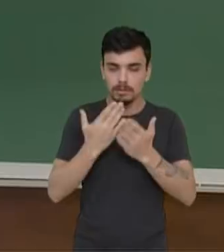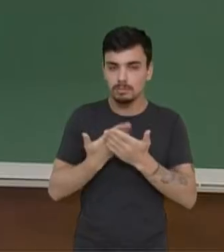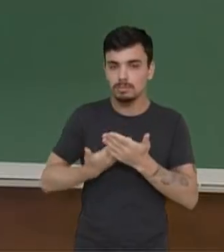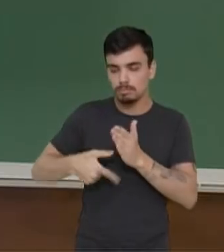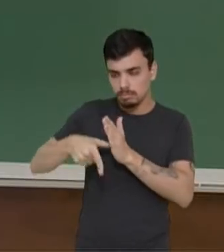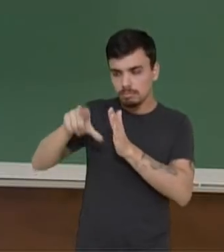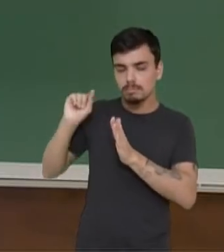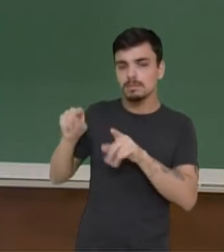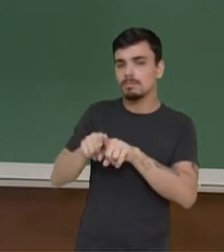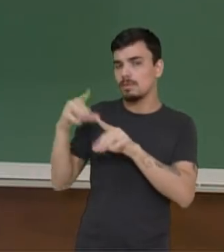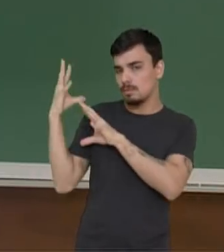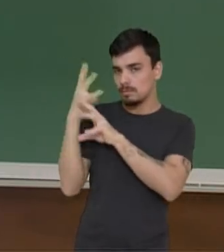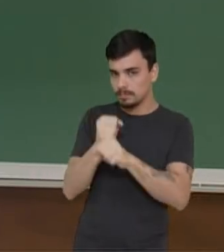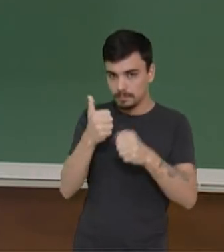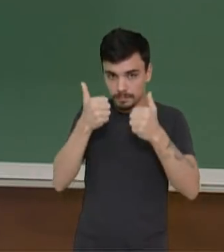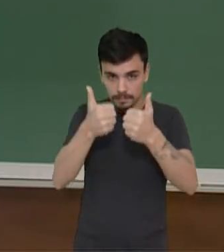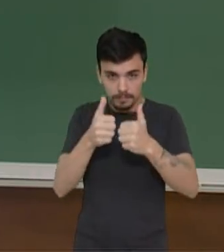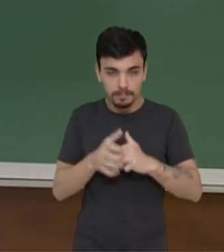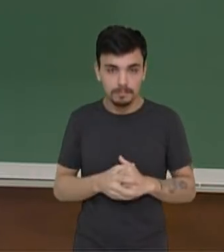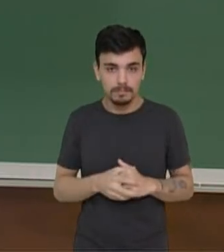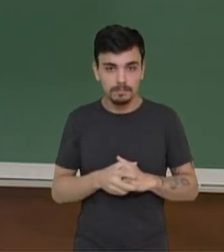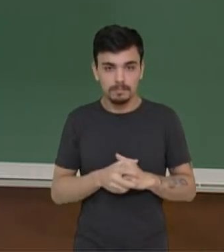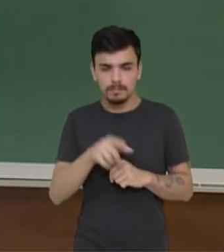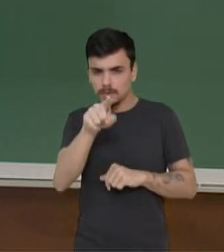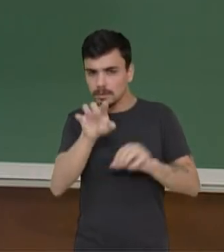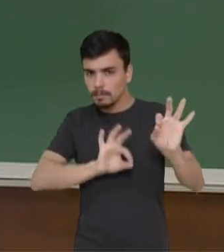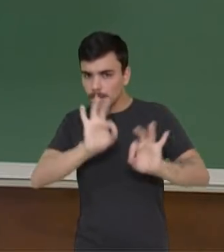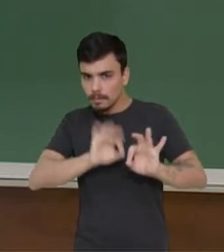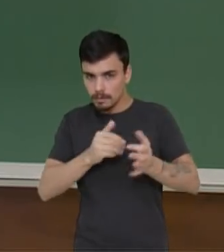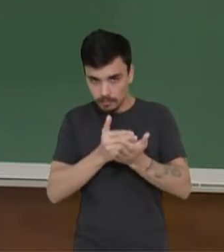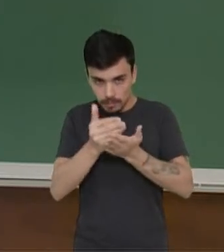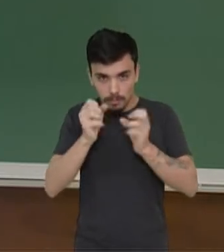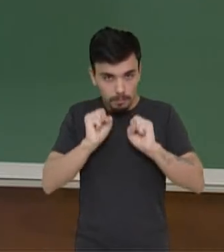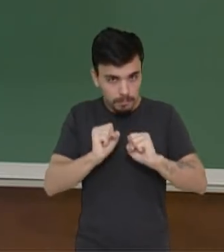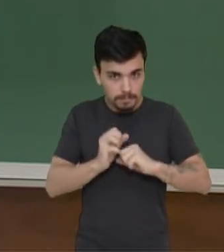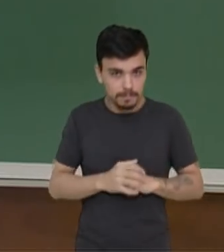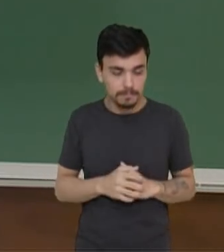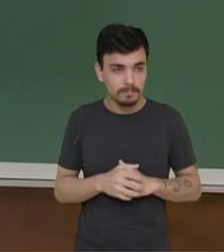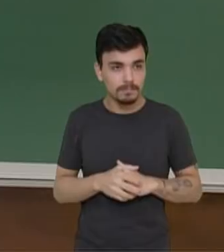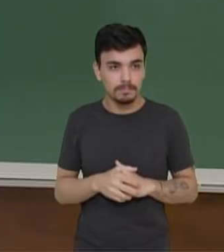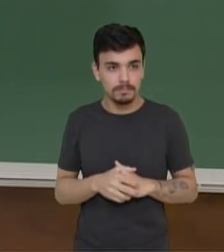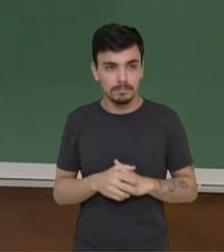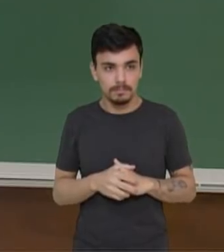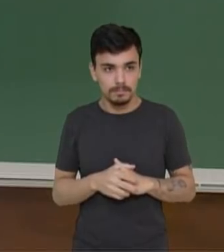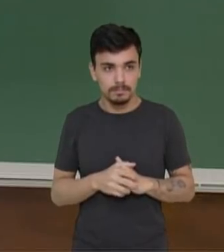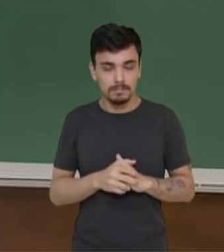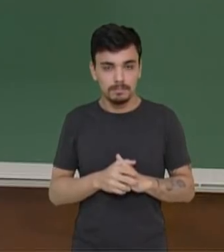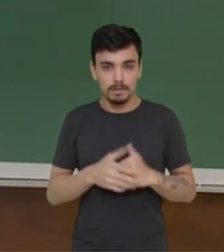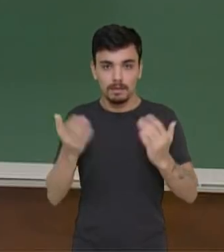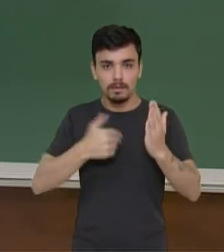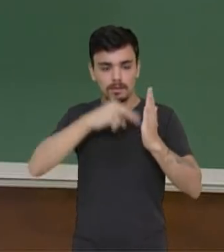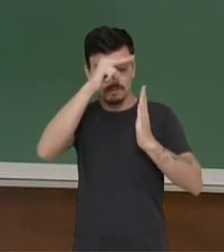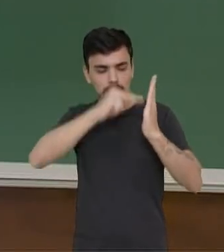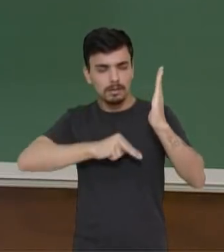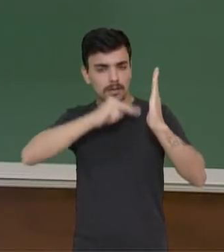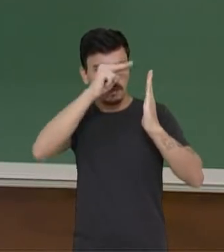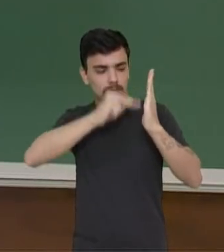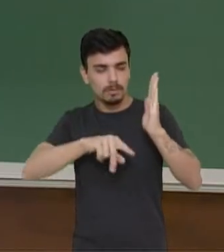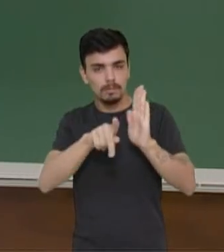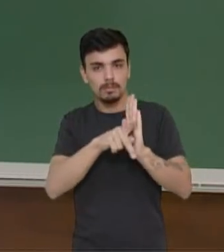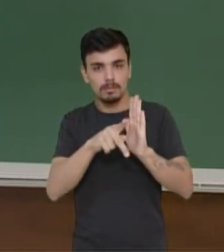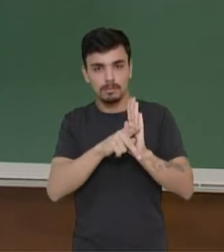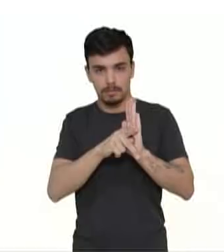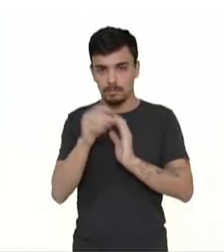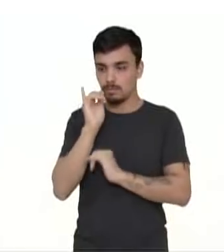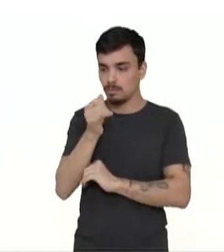aula mais de revisão hoje, ok? Preparados? Vamos começar? Vamos fazer a leitura, então, desse conto